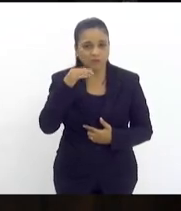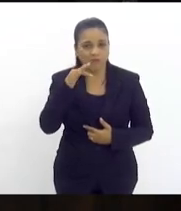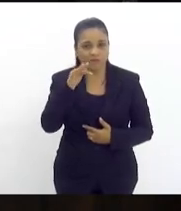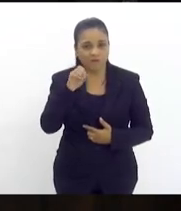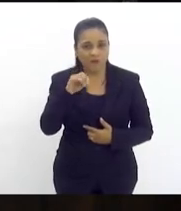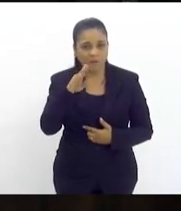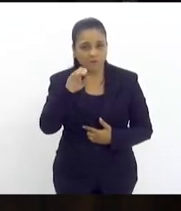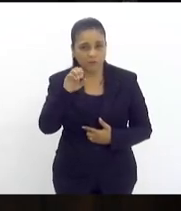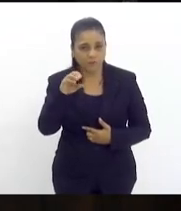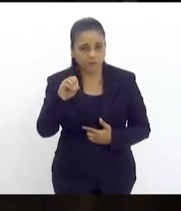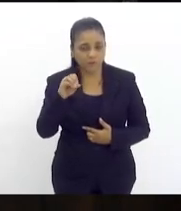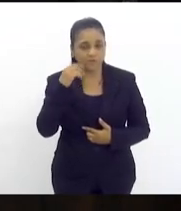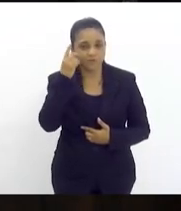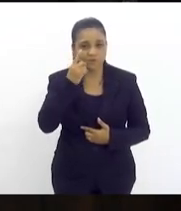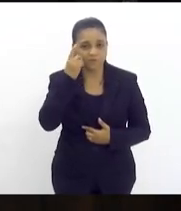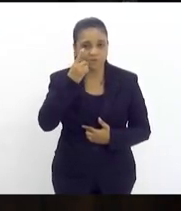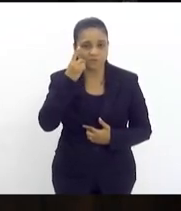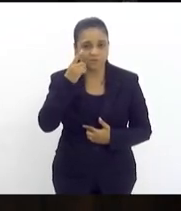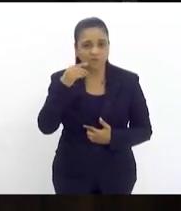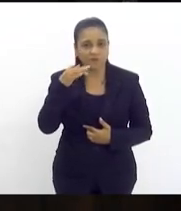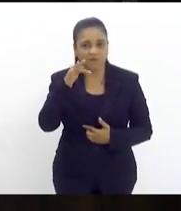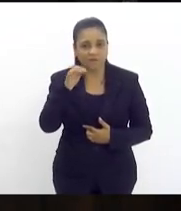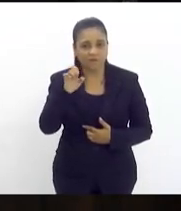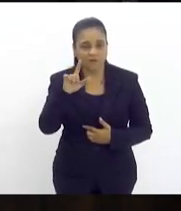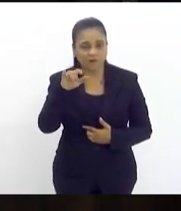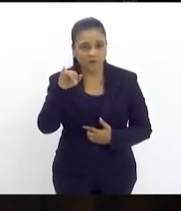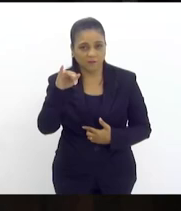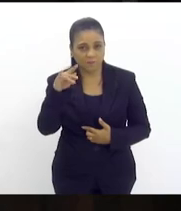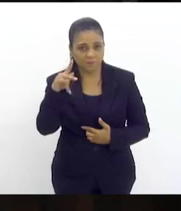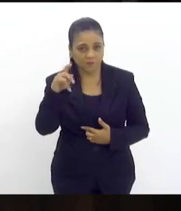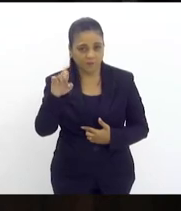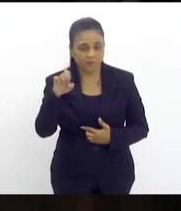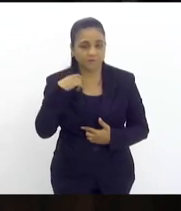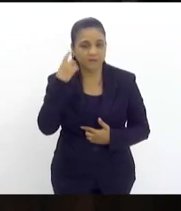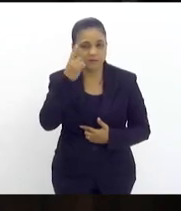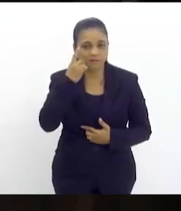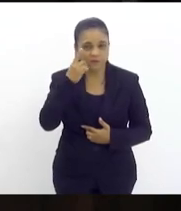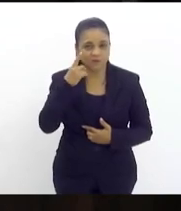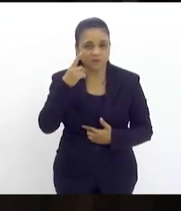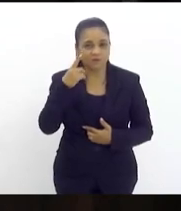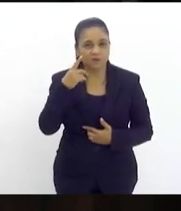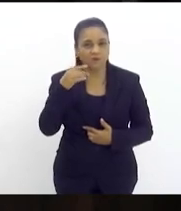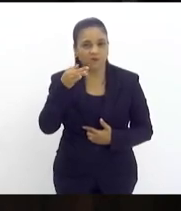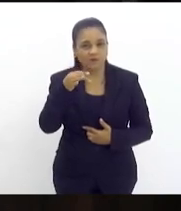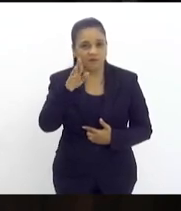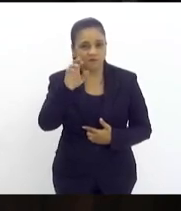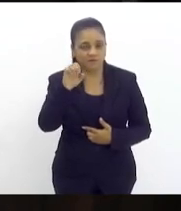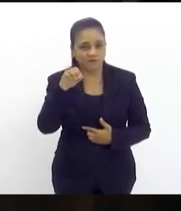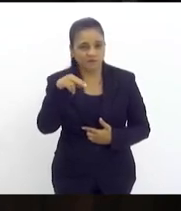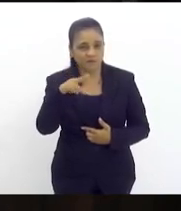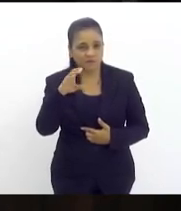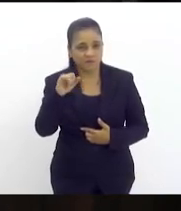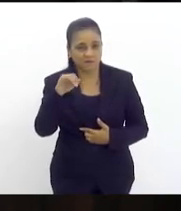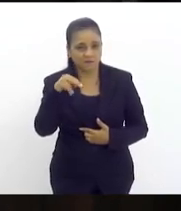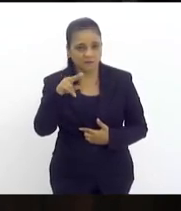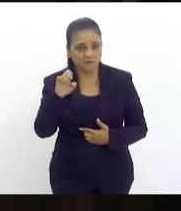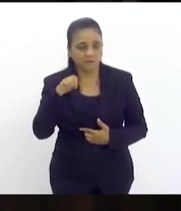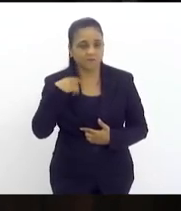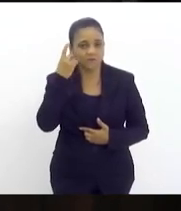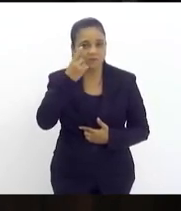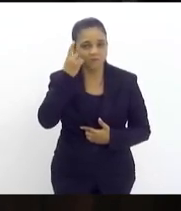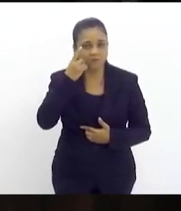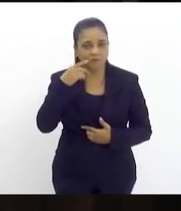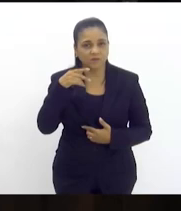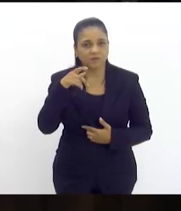Fábio Silva. Deputado Felipe Soares. Deputada Franciane Mota.